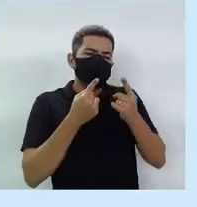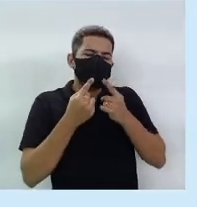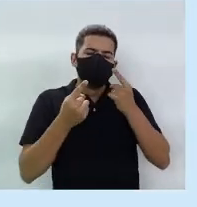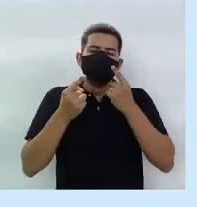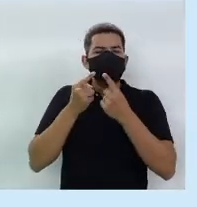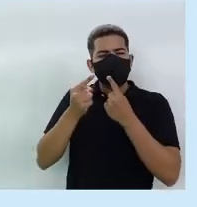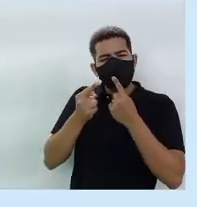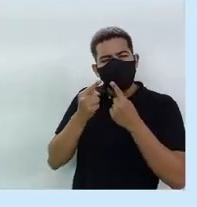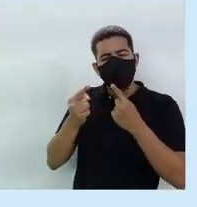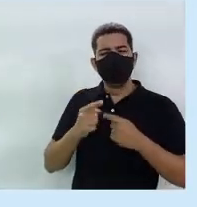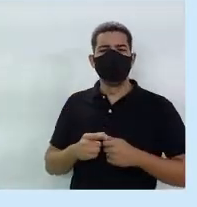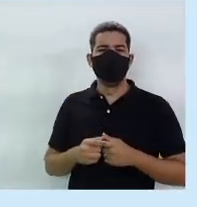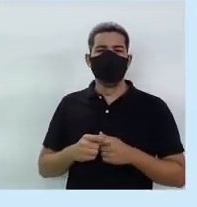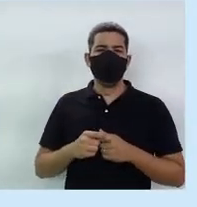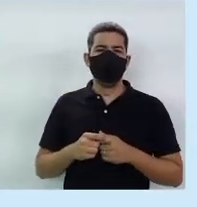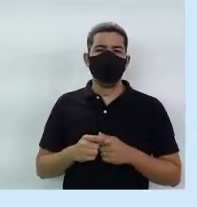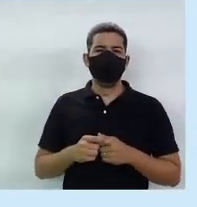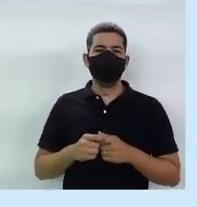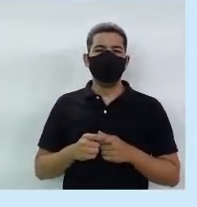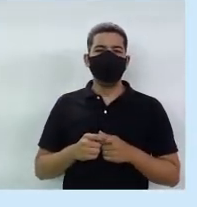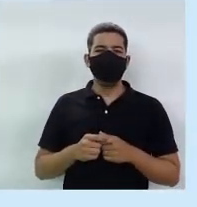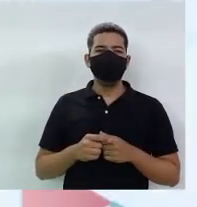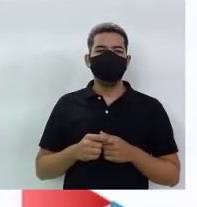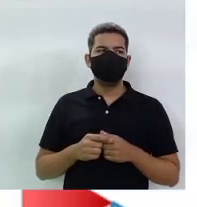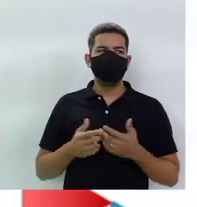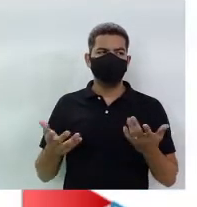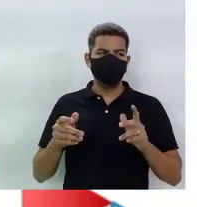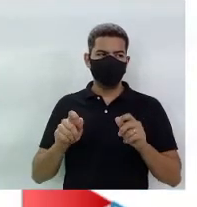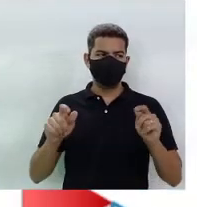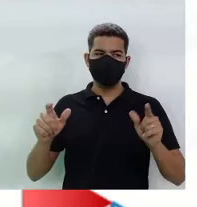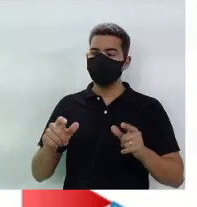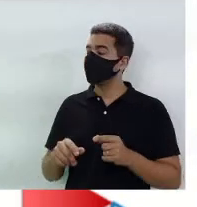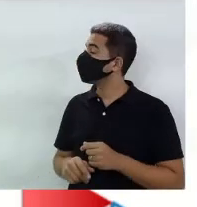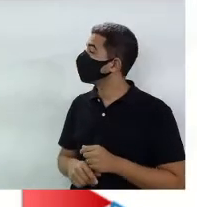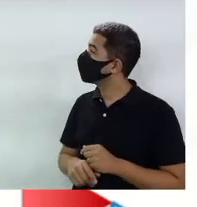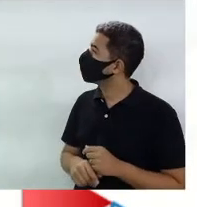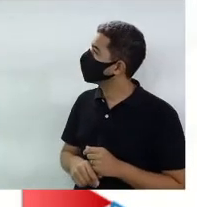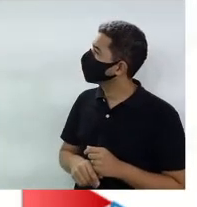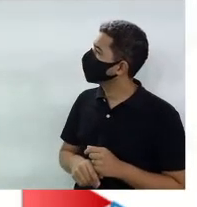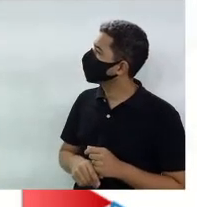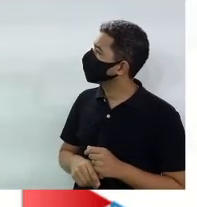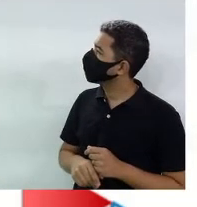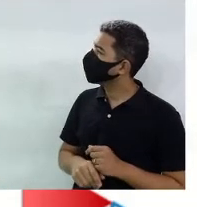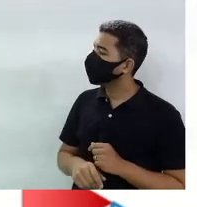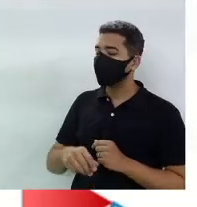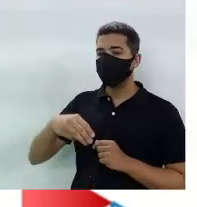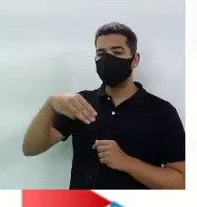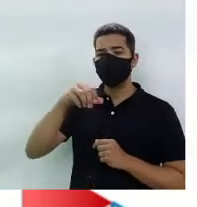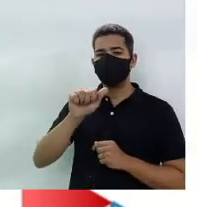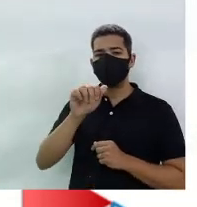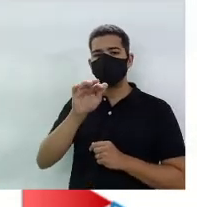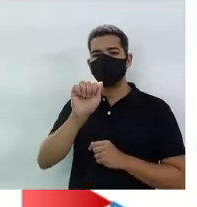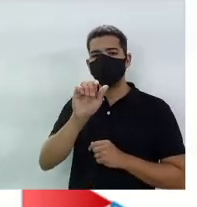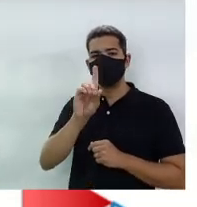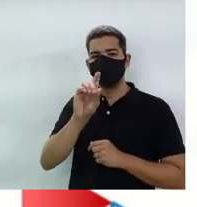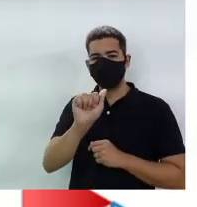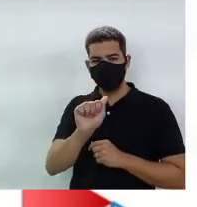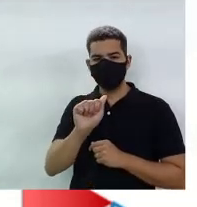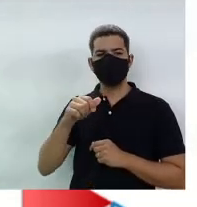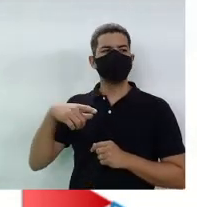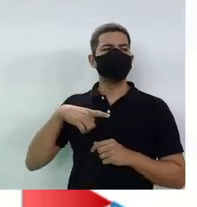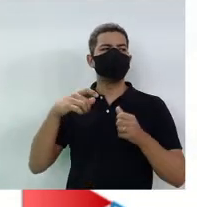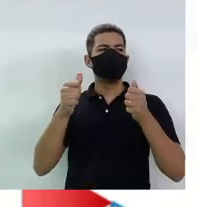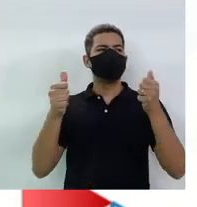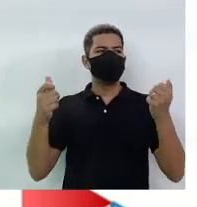importante salientar isso. Na tela, nós temos aqui justamente uma tirinha de uma fábula, olha isso aqui, o